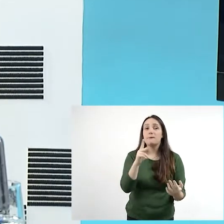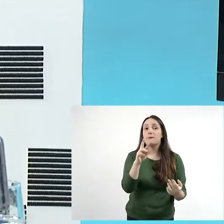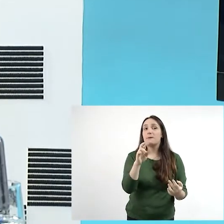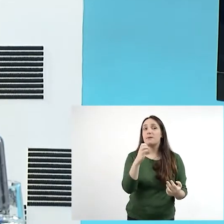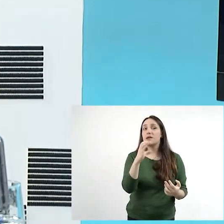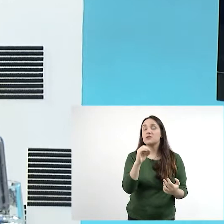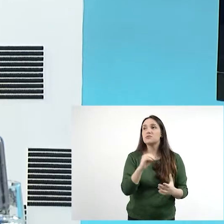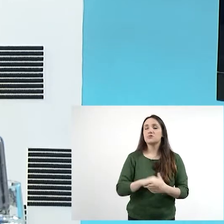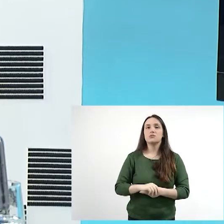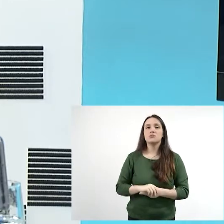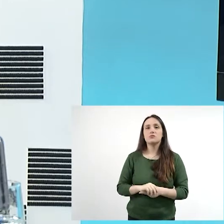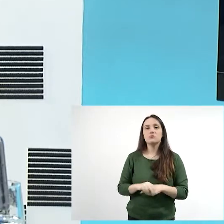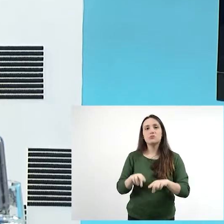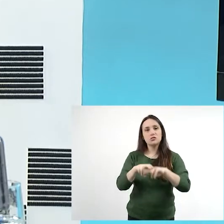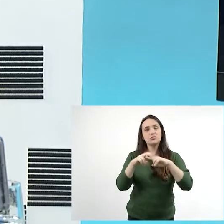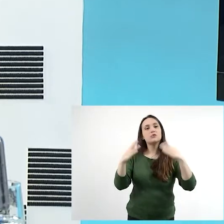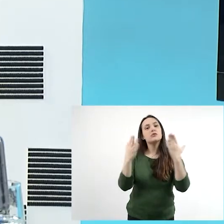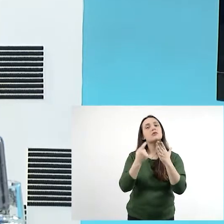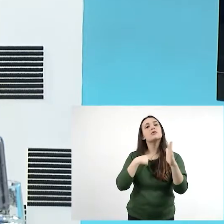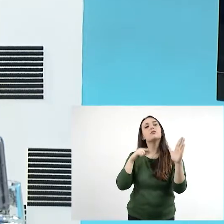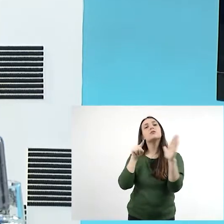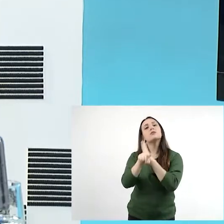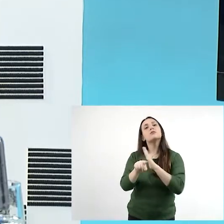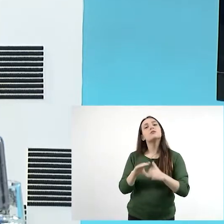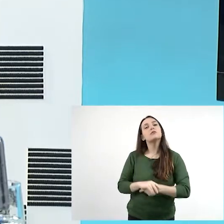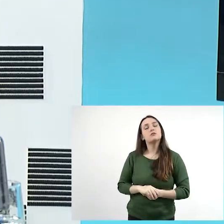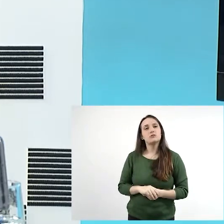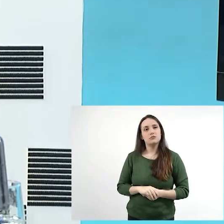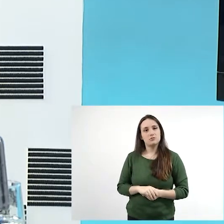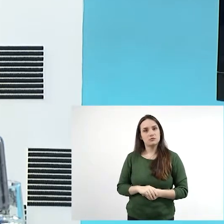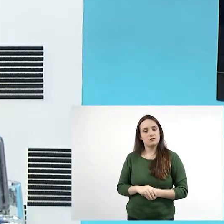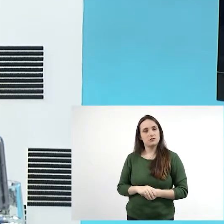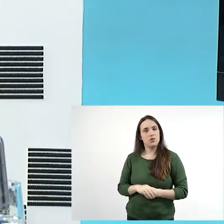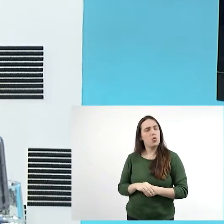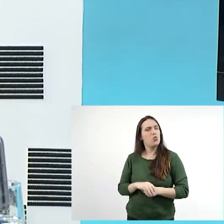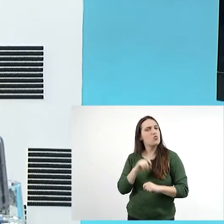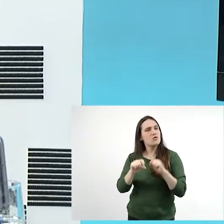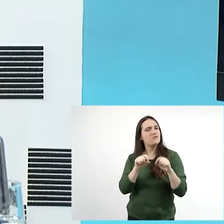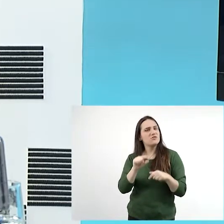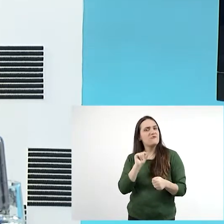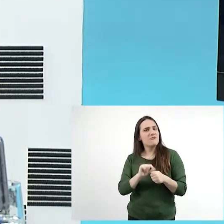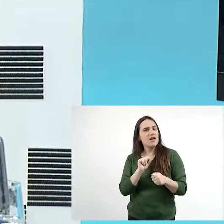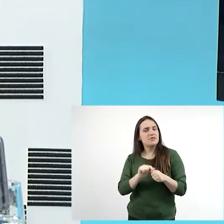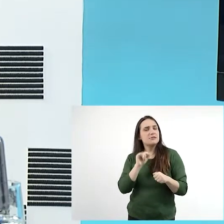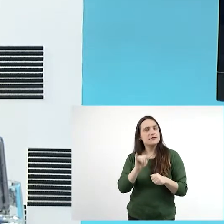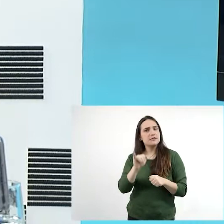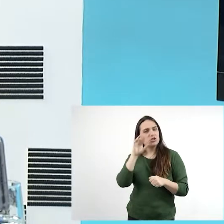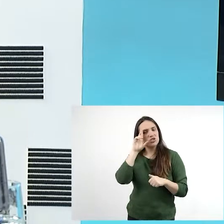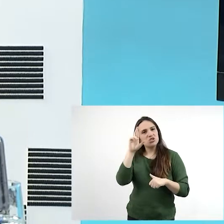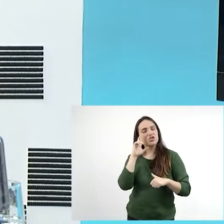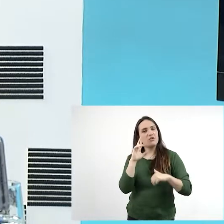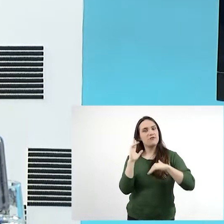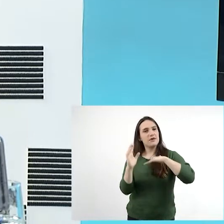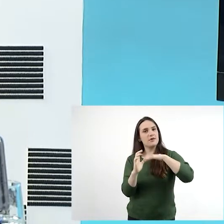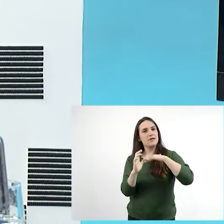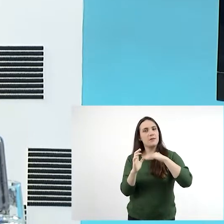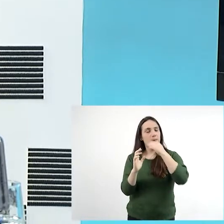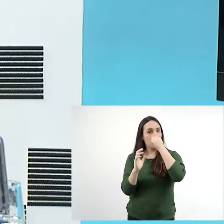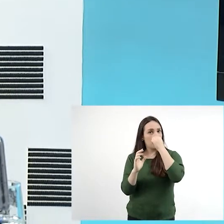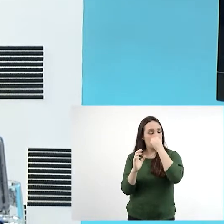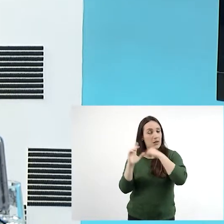aqui nesse aspecto de comerciantes que não cumprem com o seu dever e que vendem, às